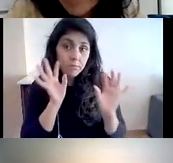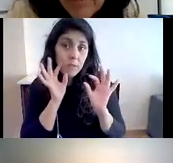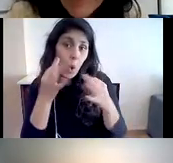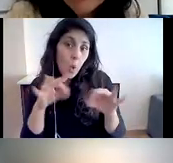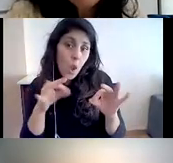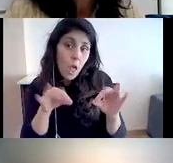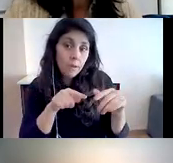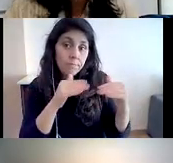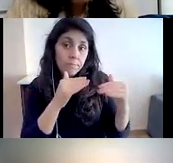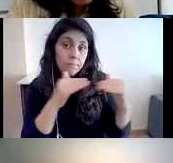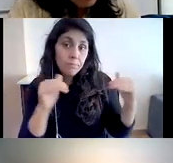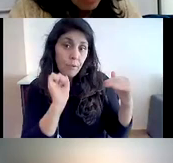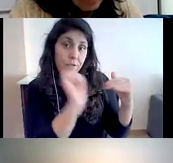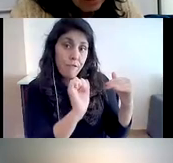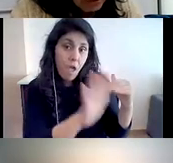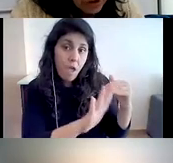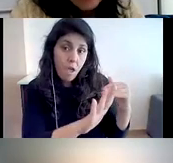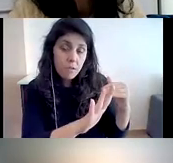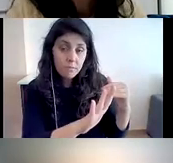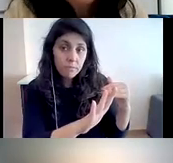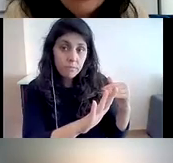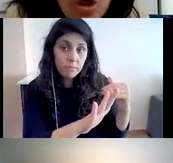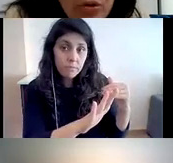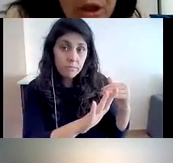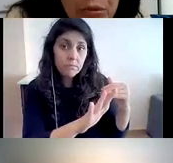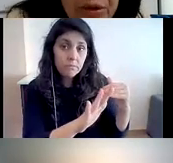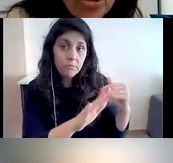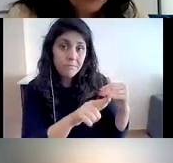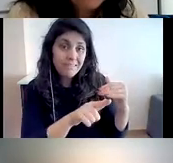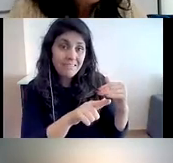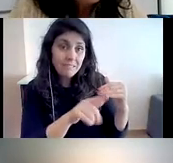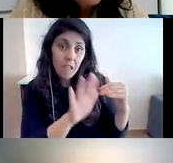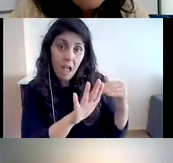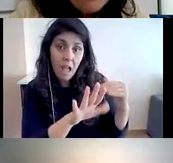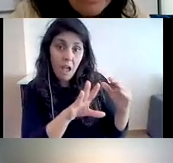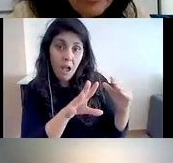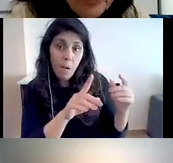no seu patamar e, num certo sentido, no seu imobilismo.